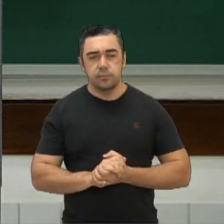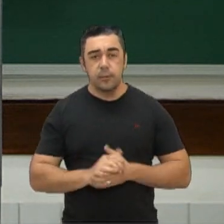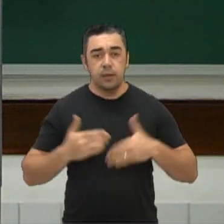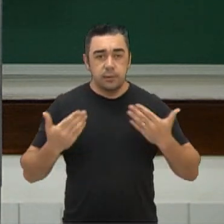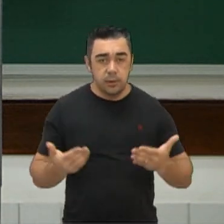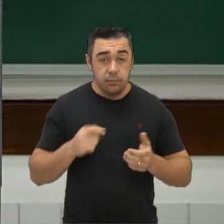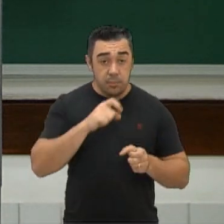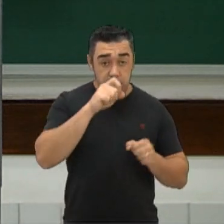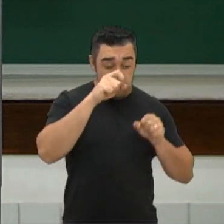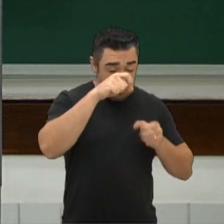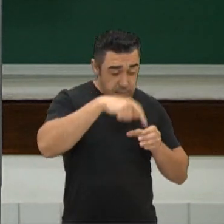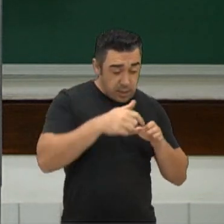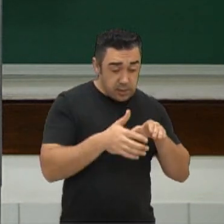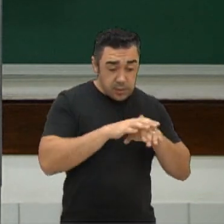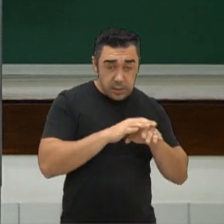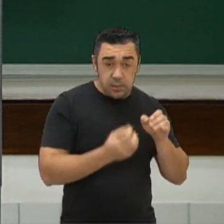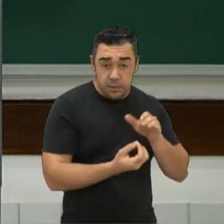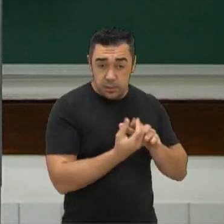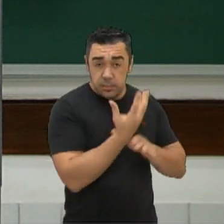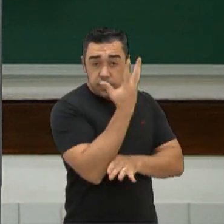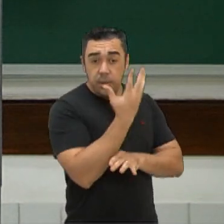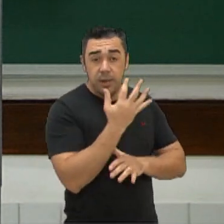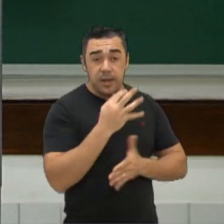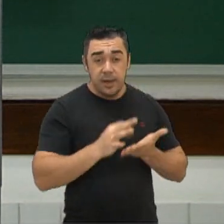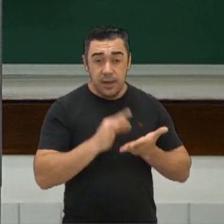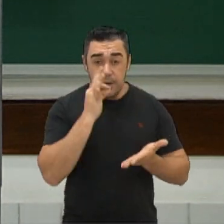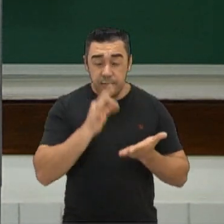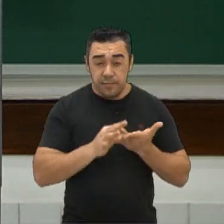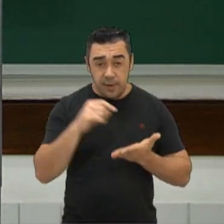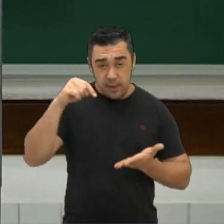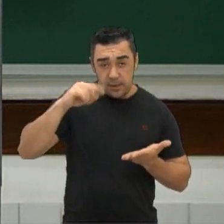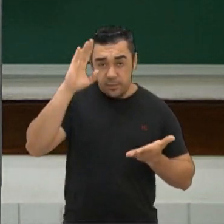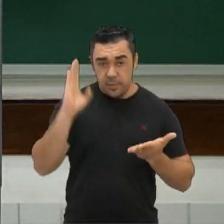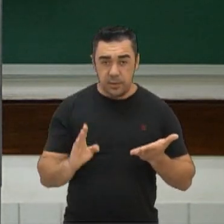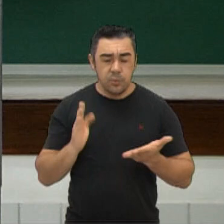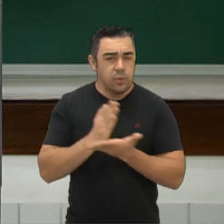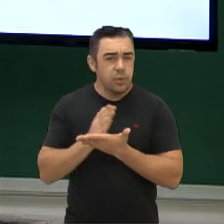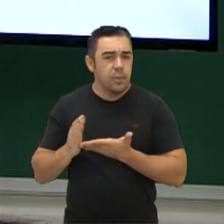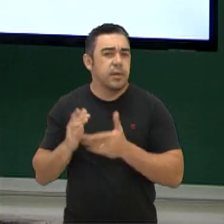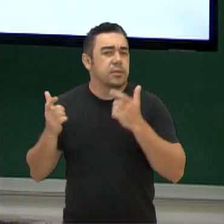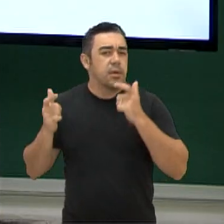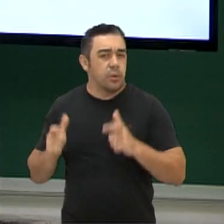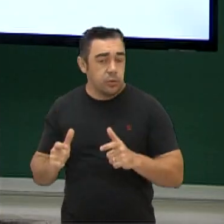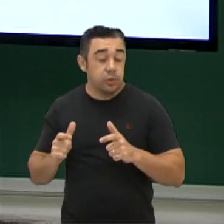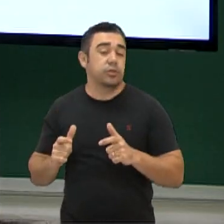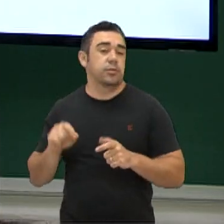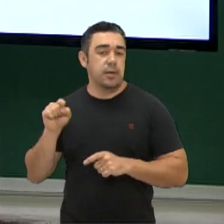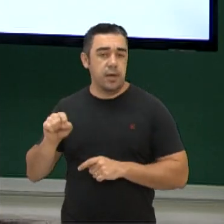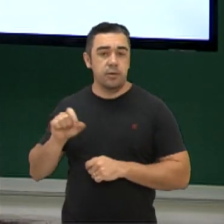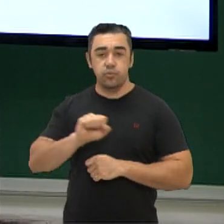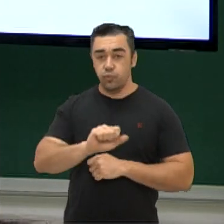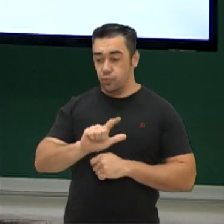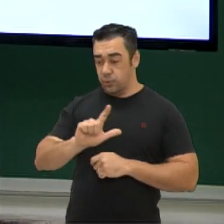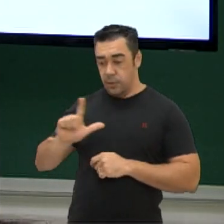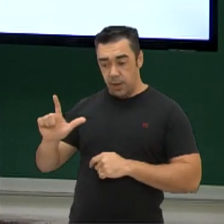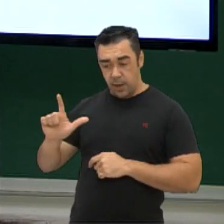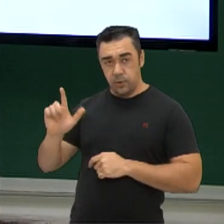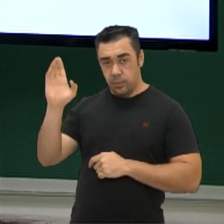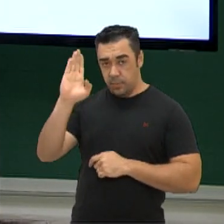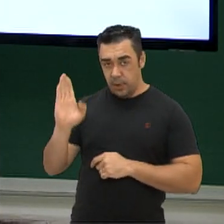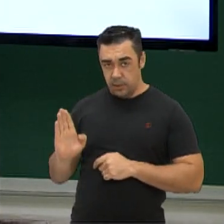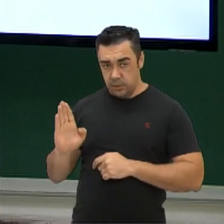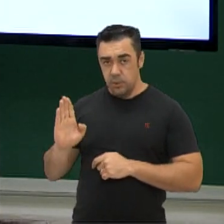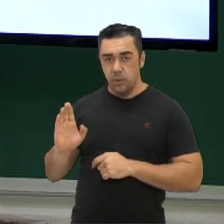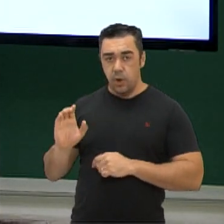produção de café aqui no Brasil, na época do Segundo Reinado, ela se concentrava na região sudeste do Brasil, ali